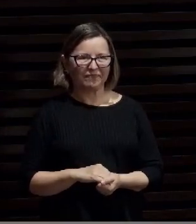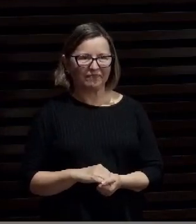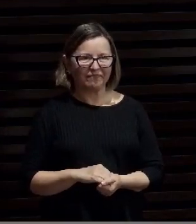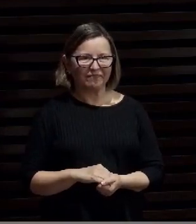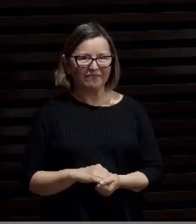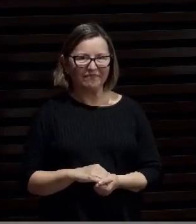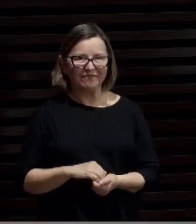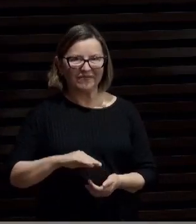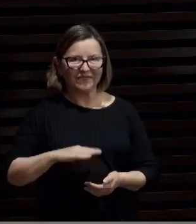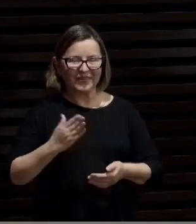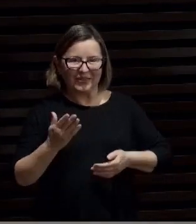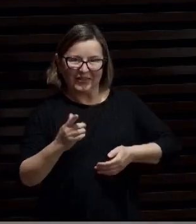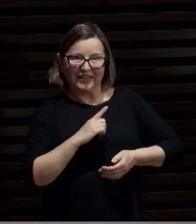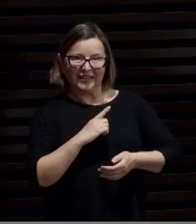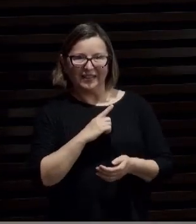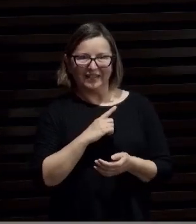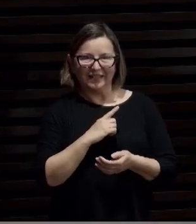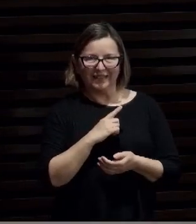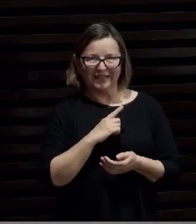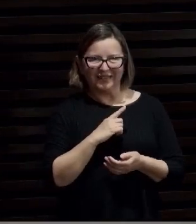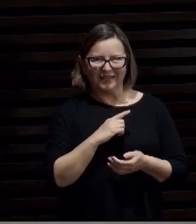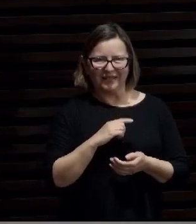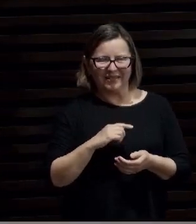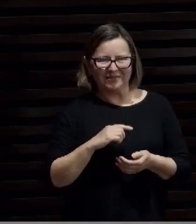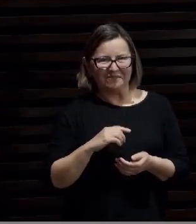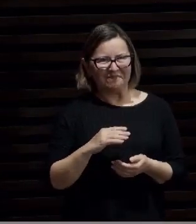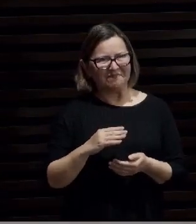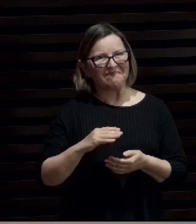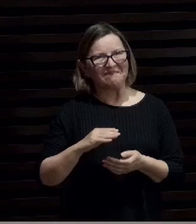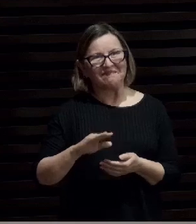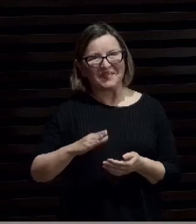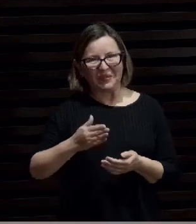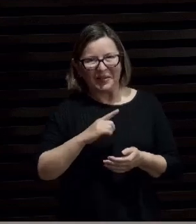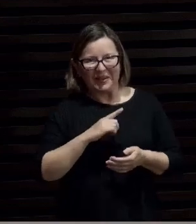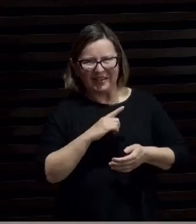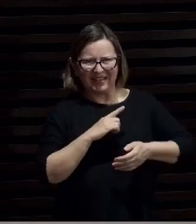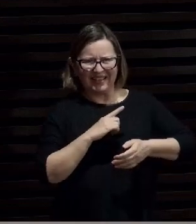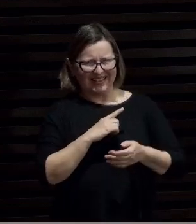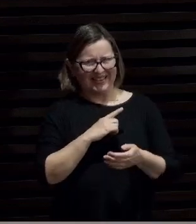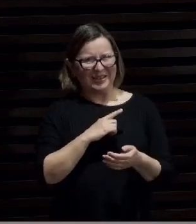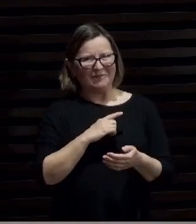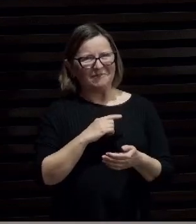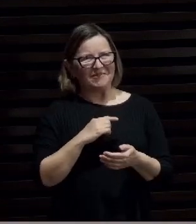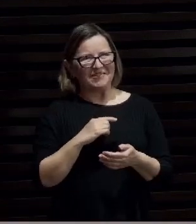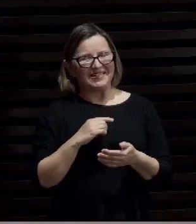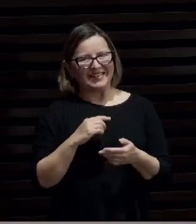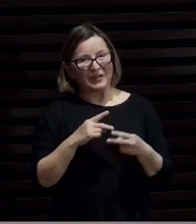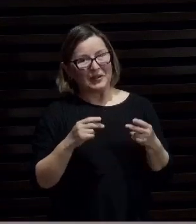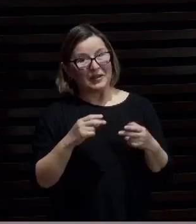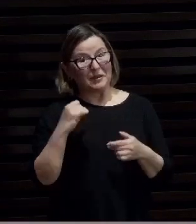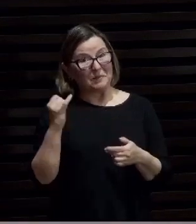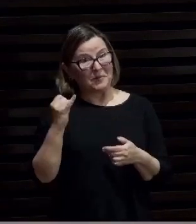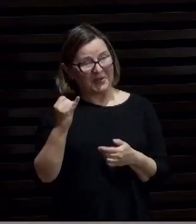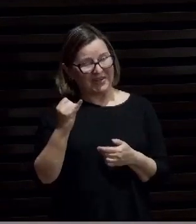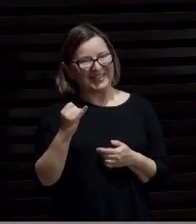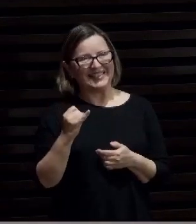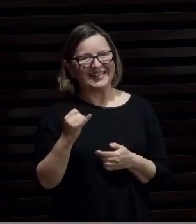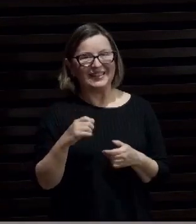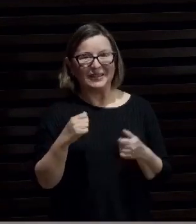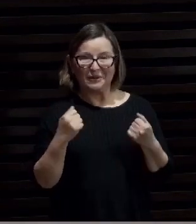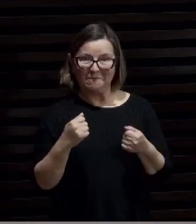Quando a gente tem algo importante a dizer, a gente se apressa em fazê-lo. E por isso eu peço perdão aos